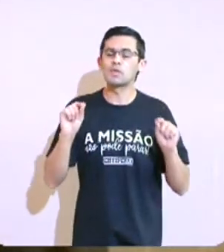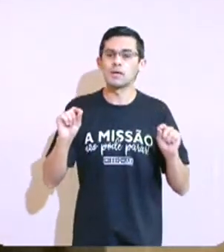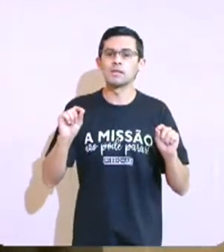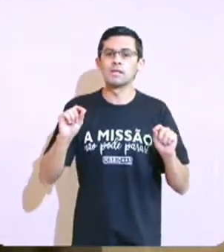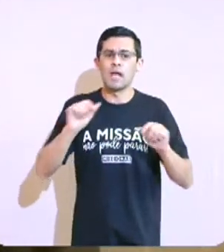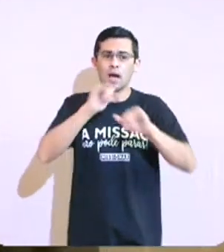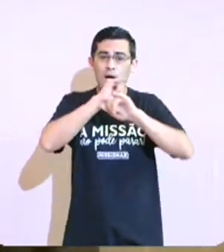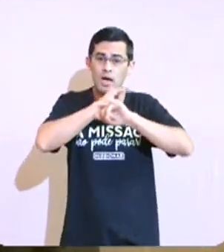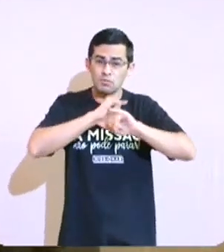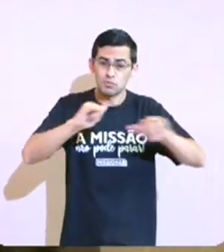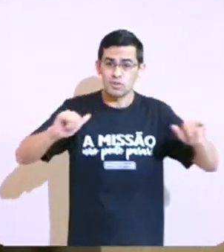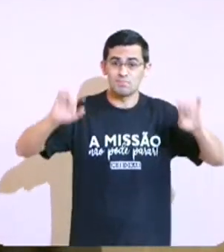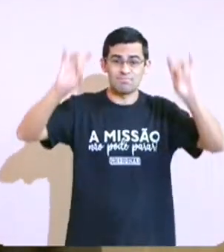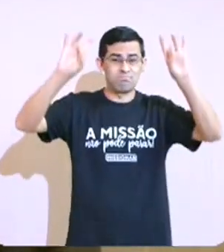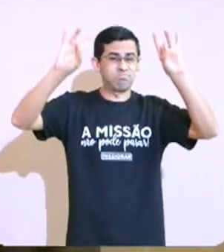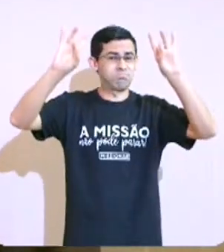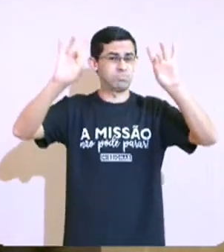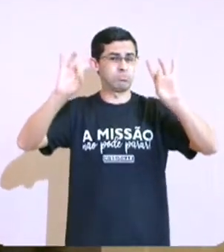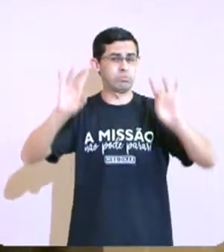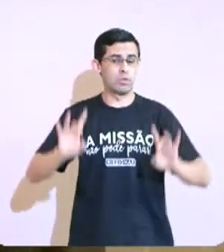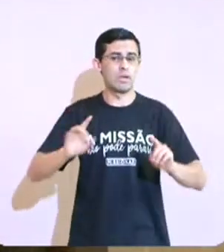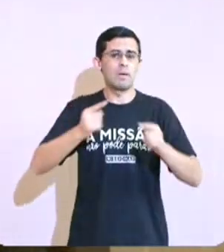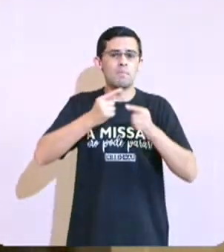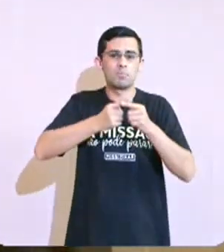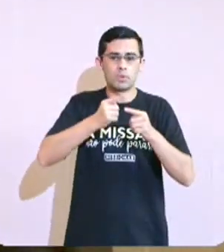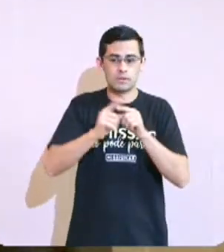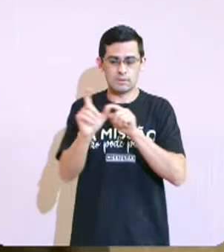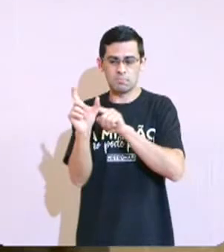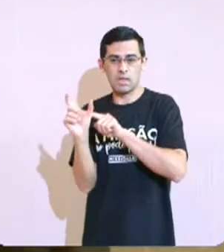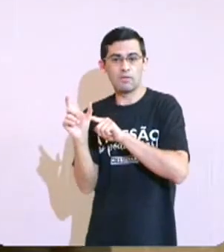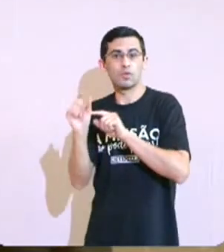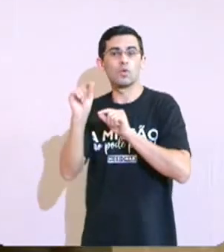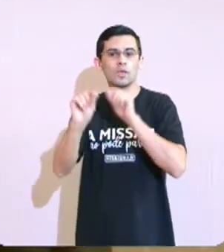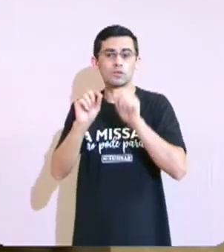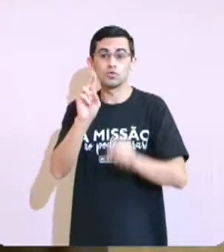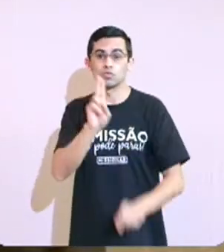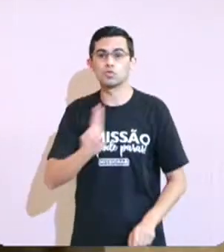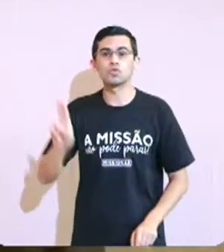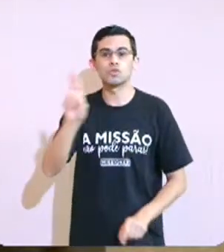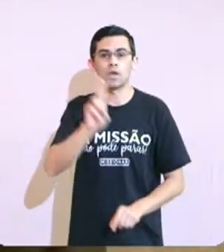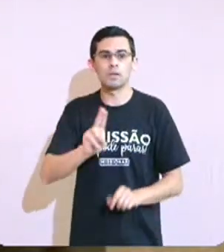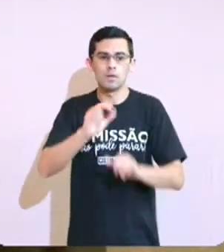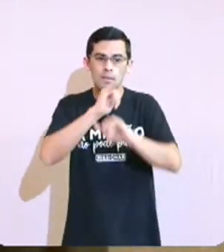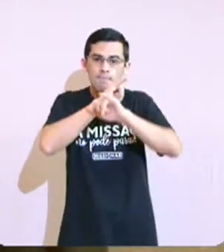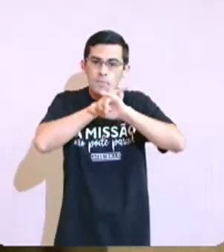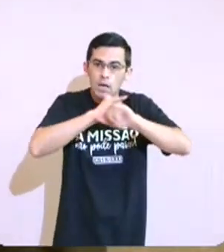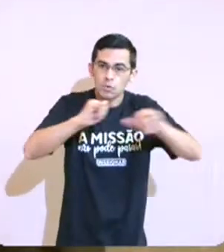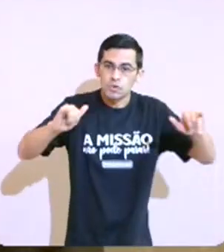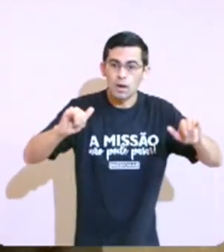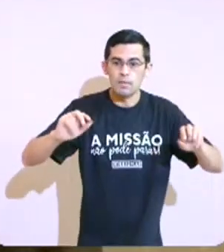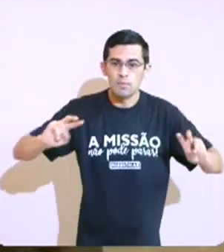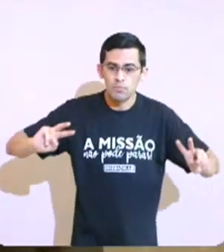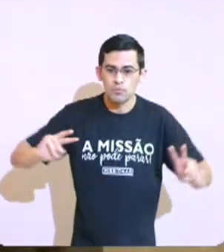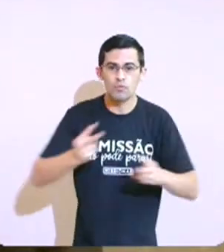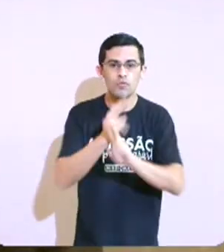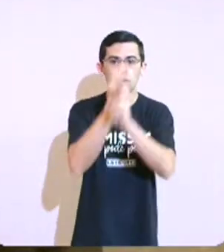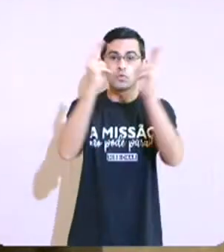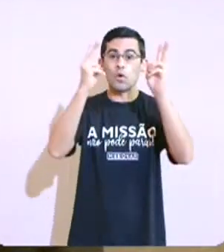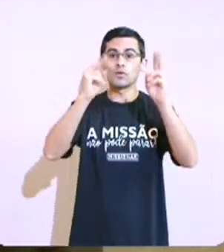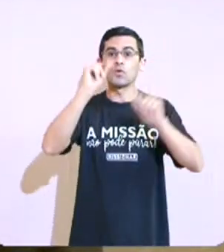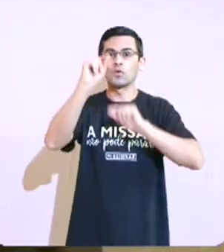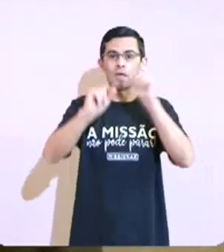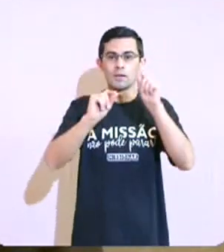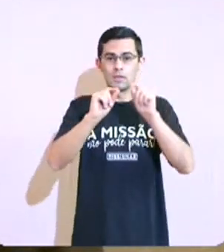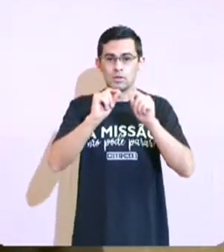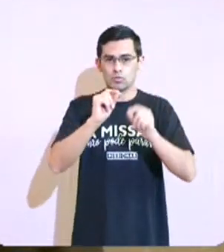uma proclamação especial, porque originalmente essa palavra só era usada para proclamar a vitória dos militares do